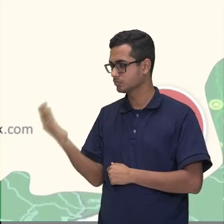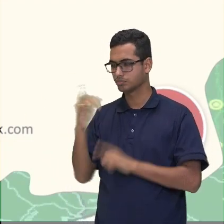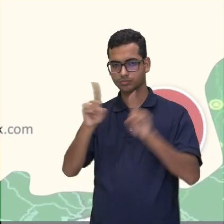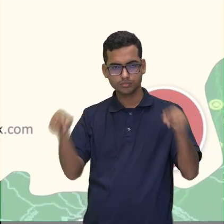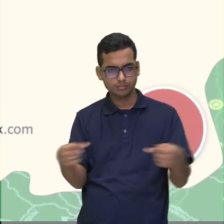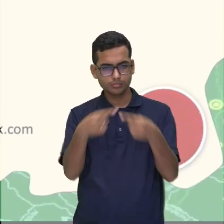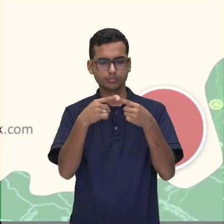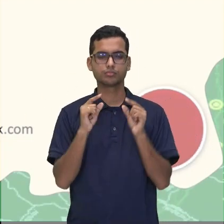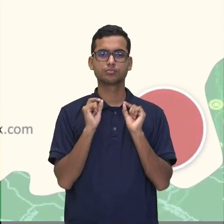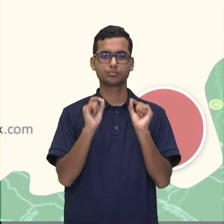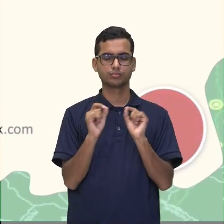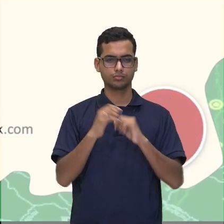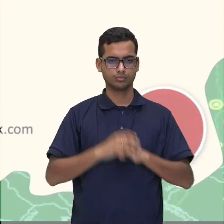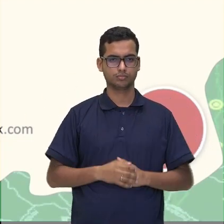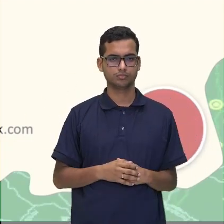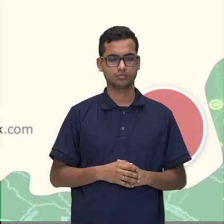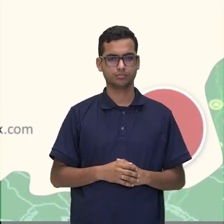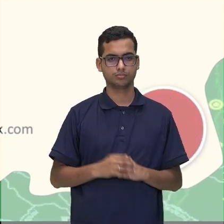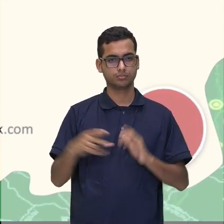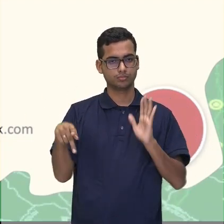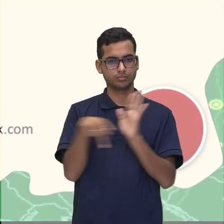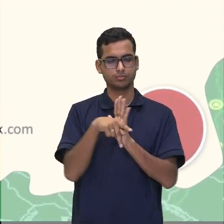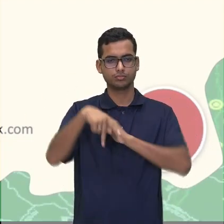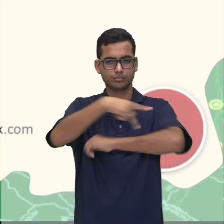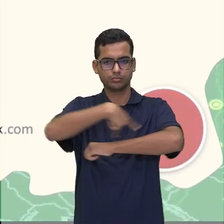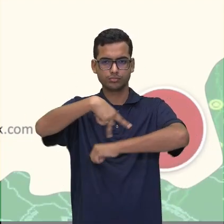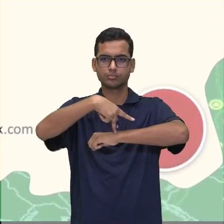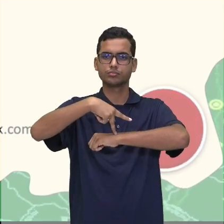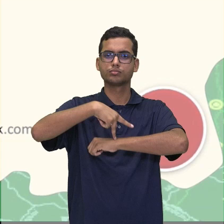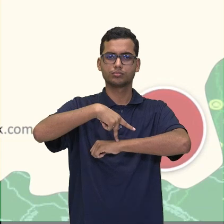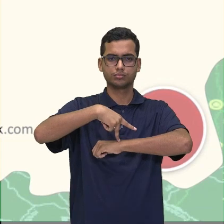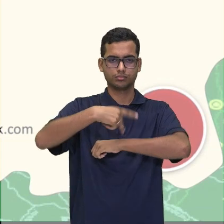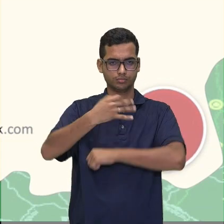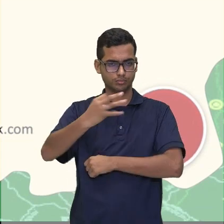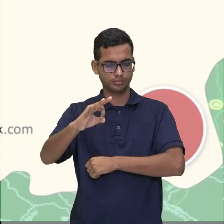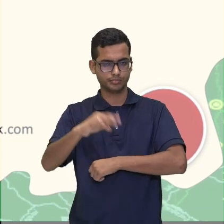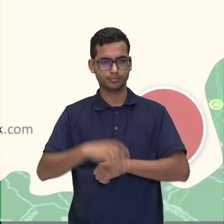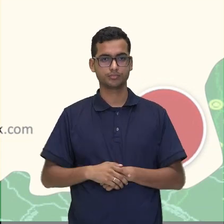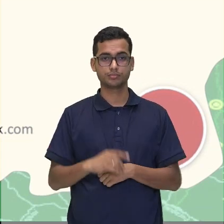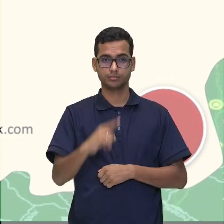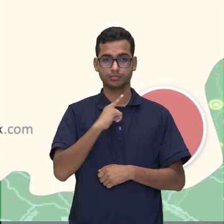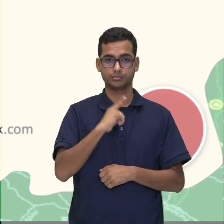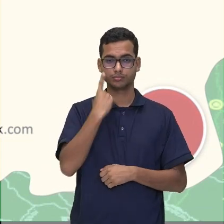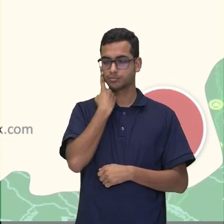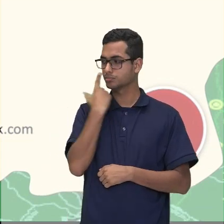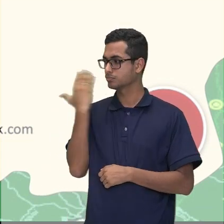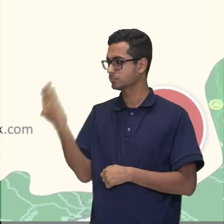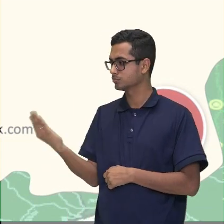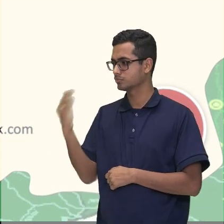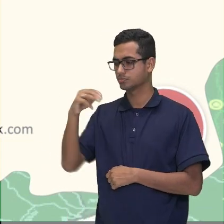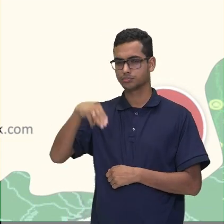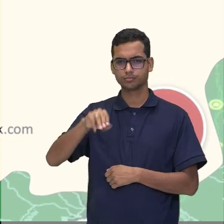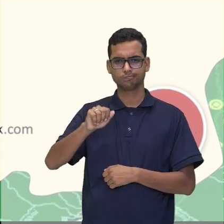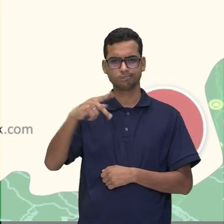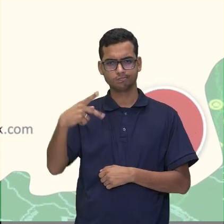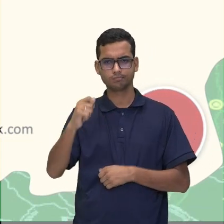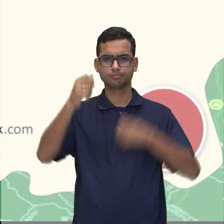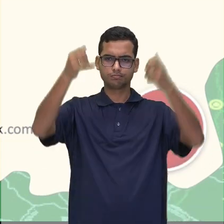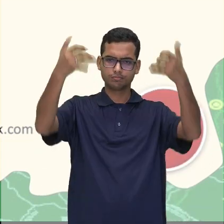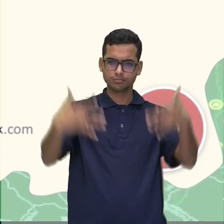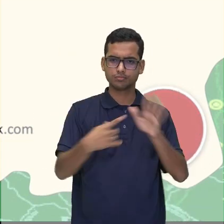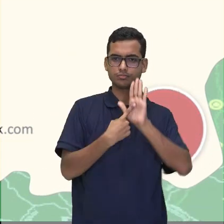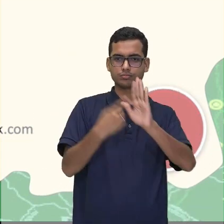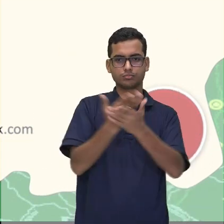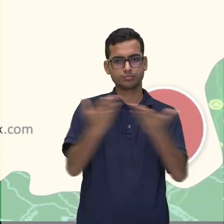ao limite nacional, certo? E aí nós temos um mapinha mostrando para vocês, né, a delimitação, e